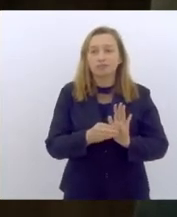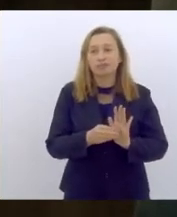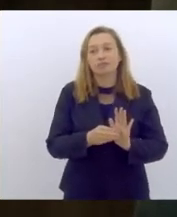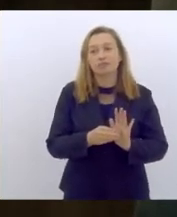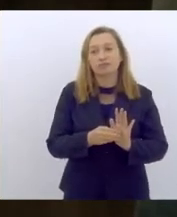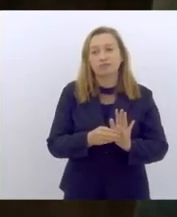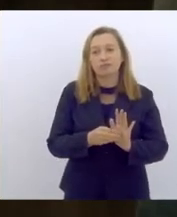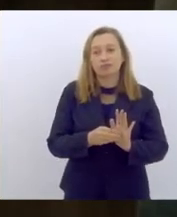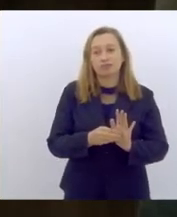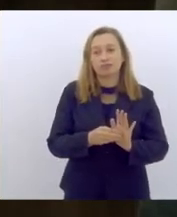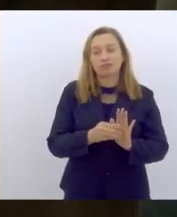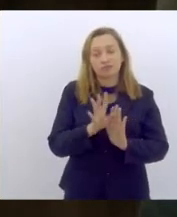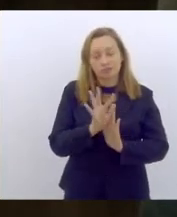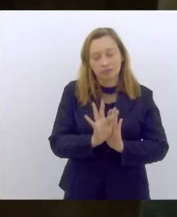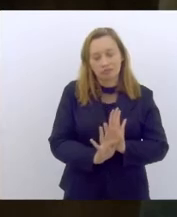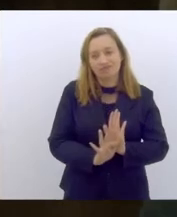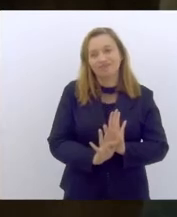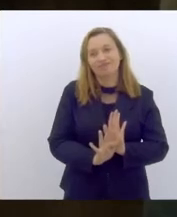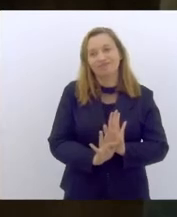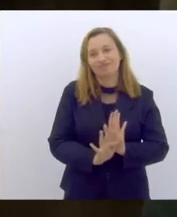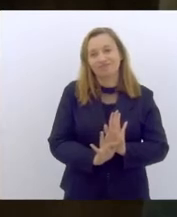de texto